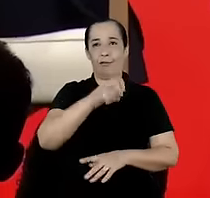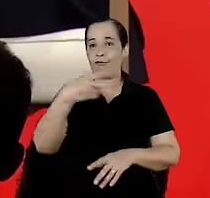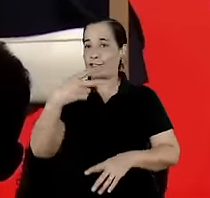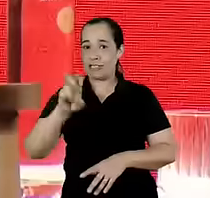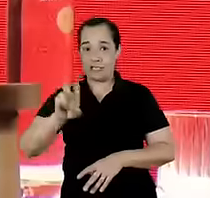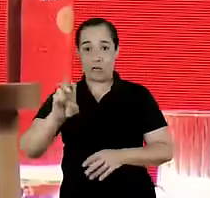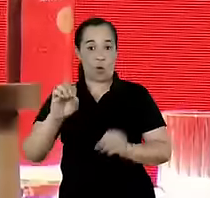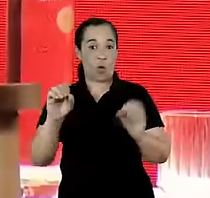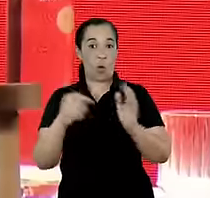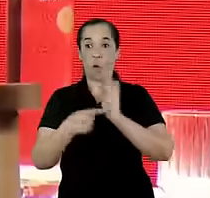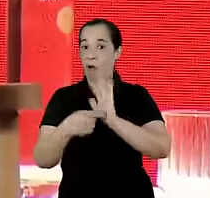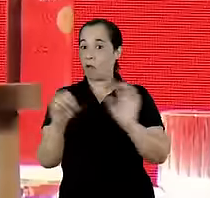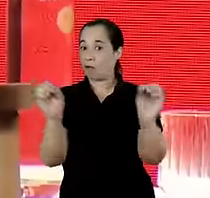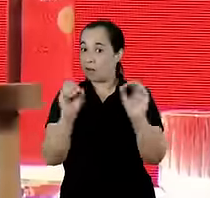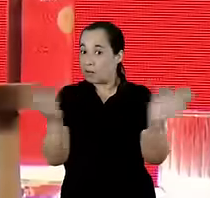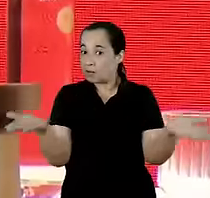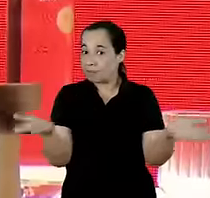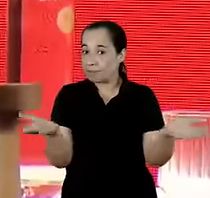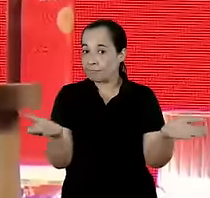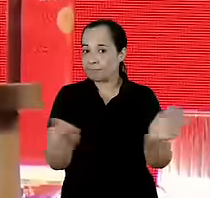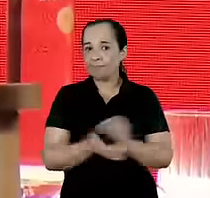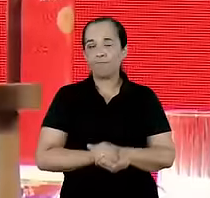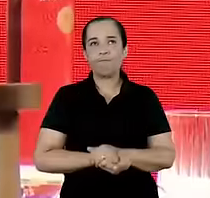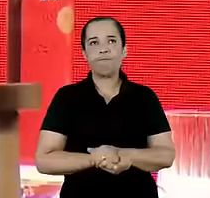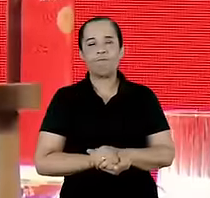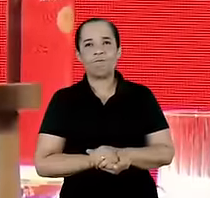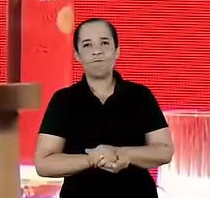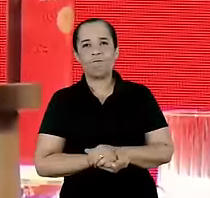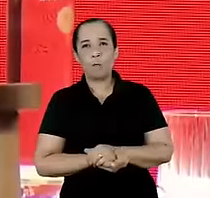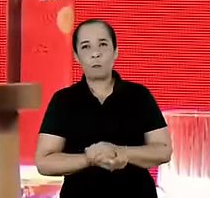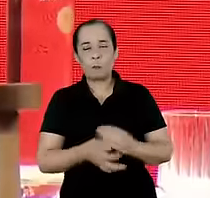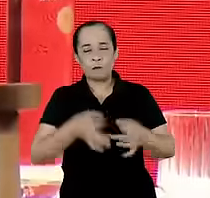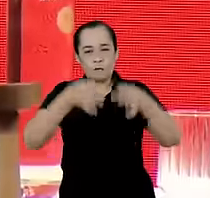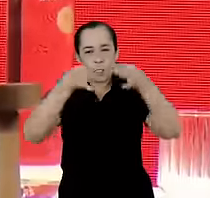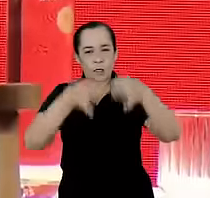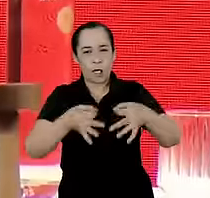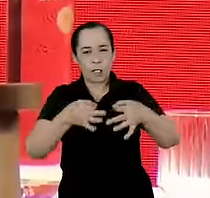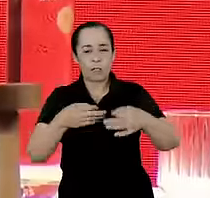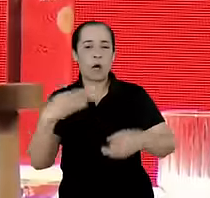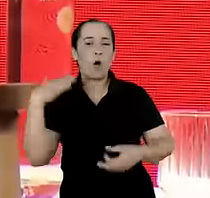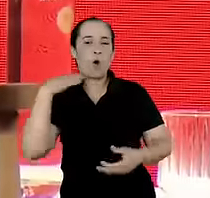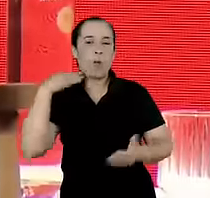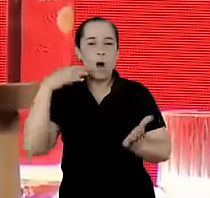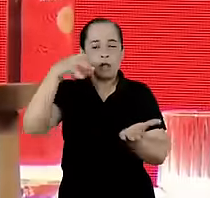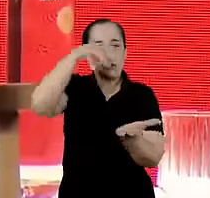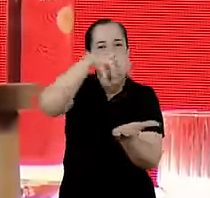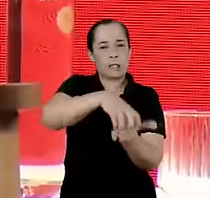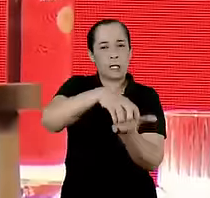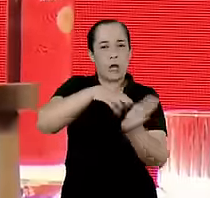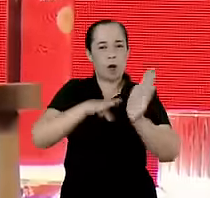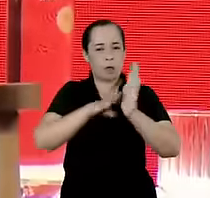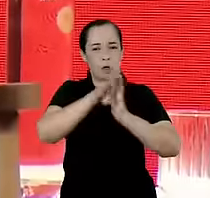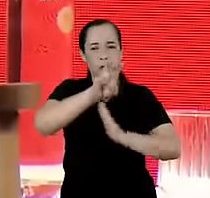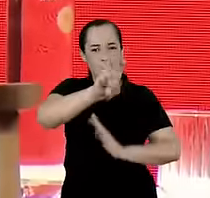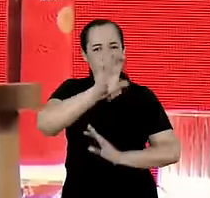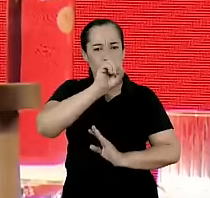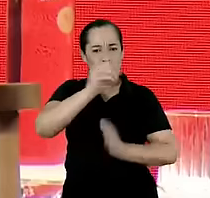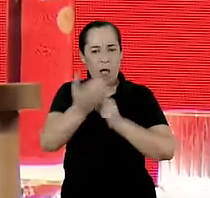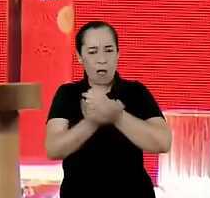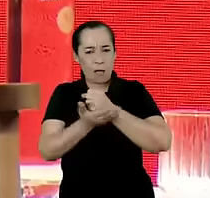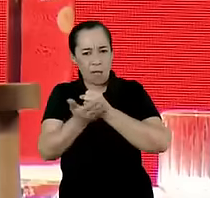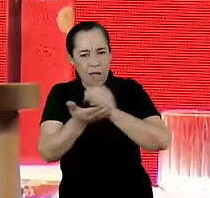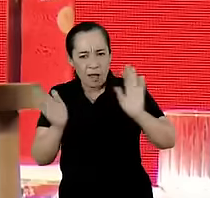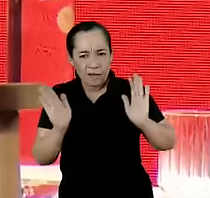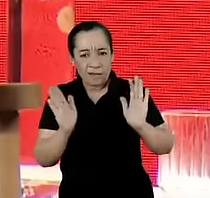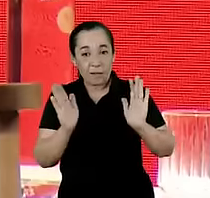alternativo quer dizer eh é um pouco porque a convicção do Banco Central aumentou no 50 como o passo essencial ou eh